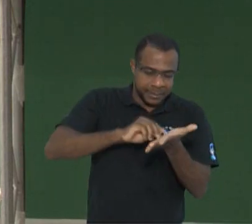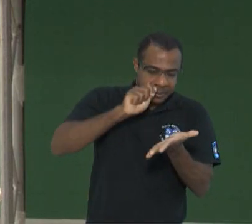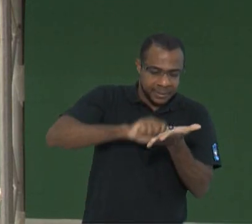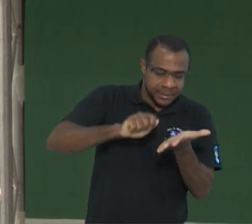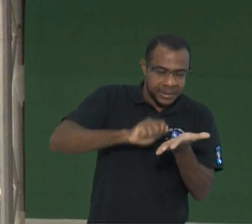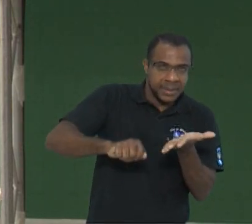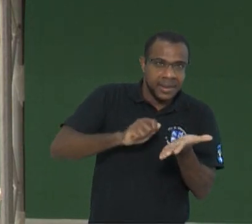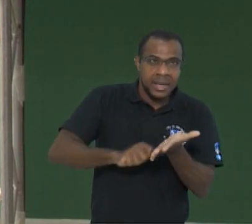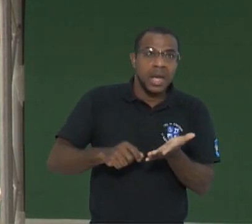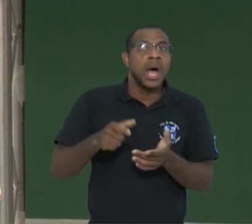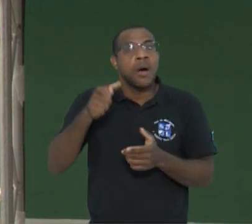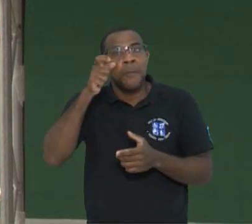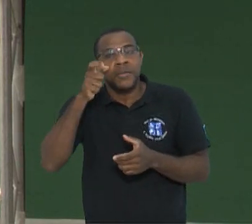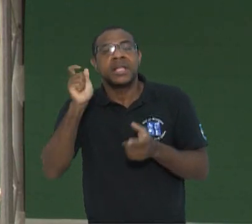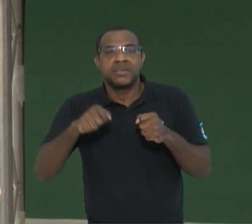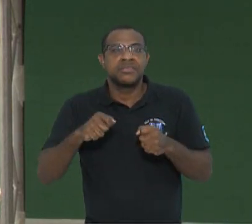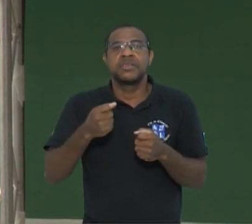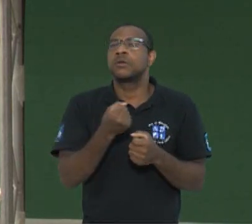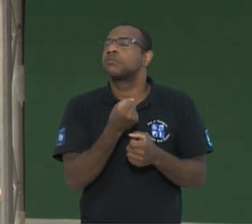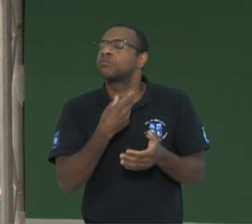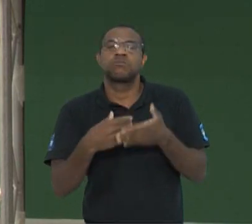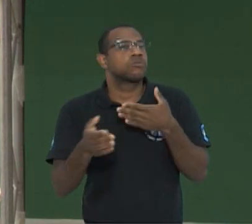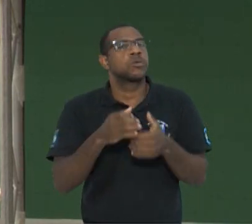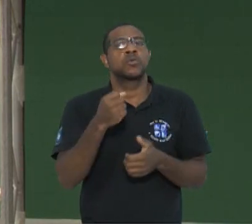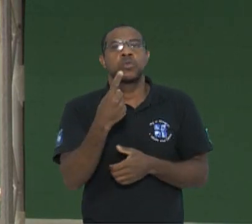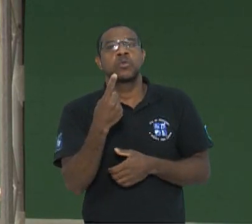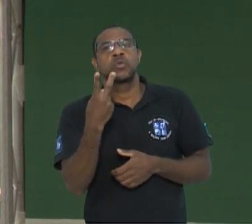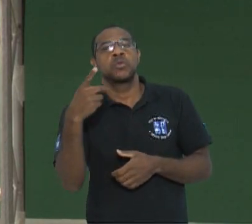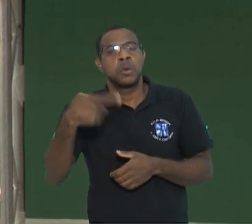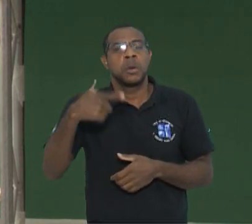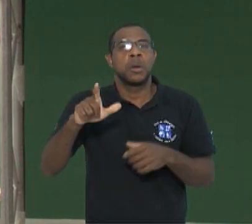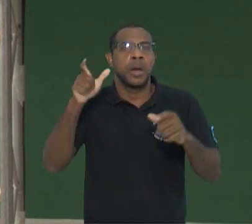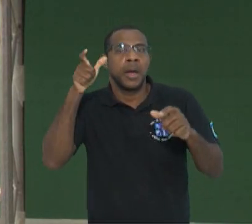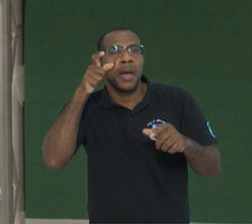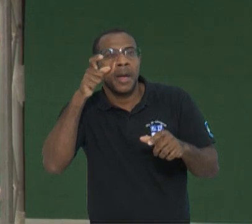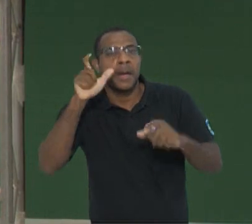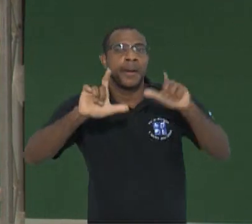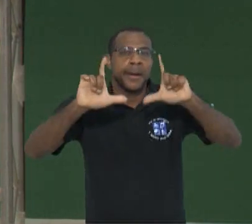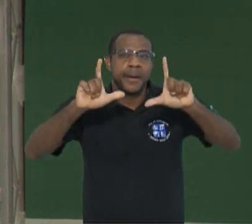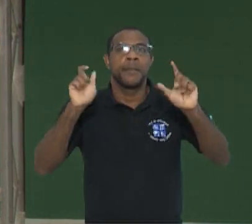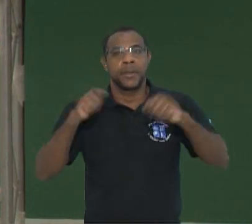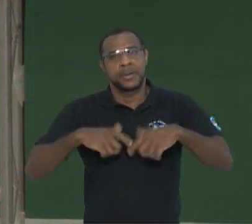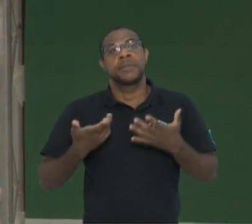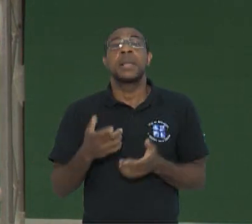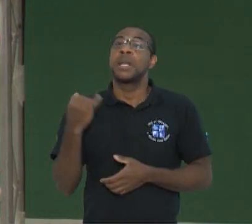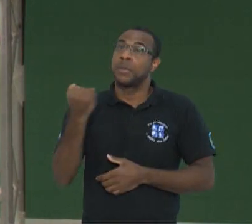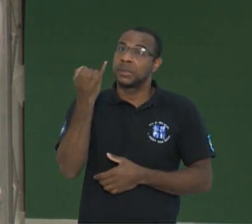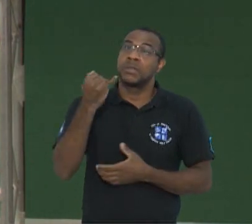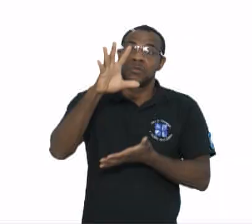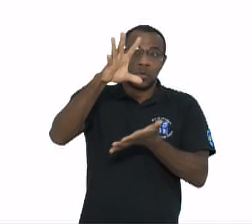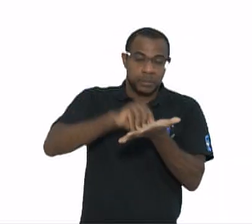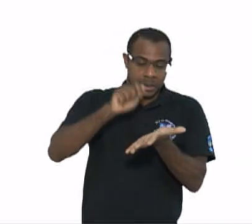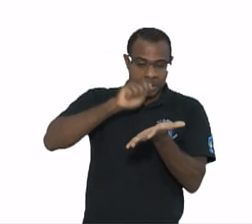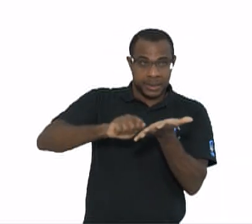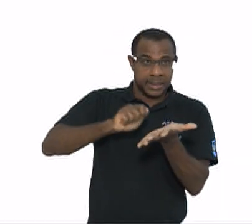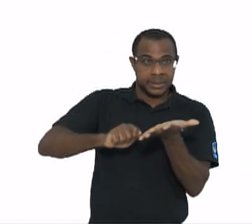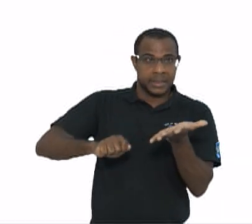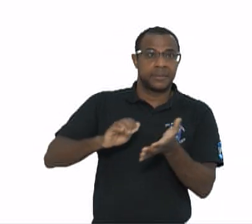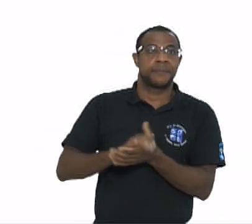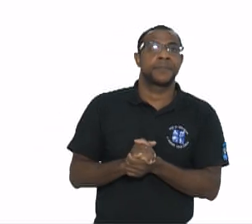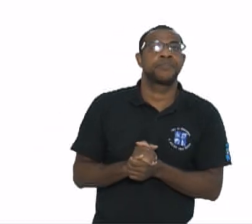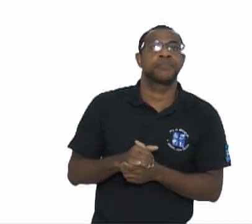vezes você quiser, né? E ainda assim, é importante que vocês façam no caderno, tá? Então, determine a